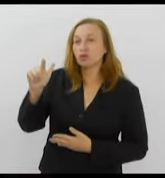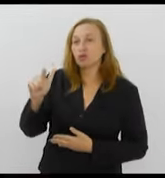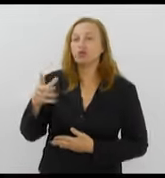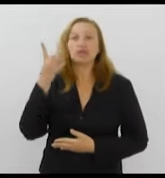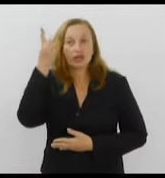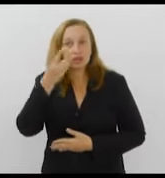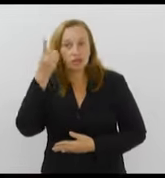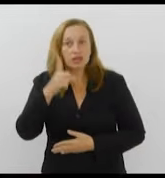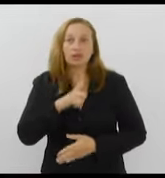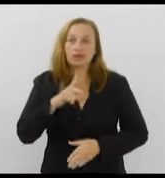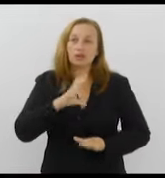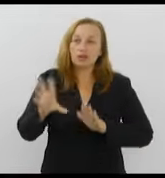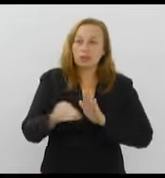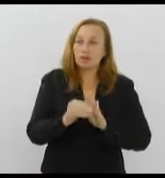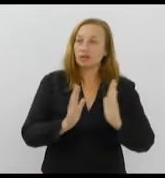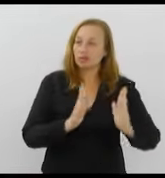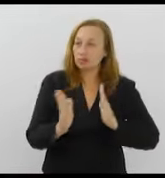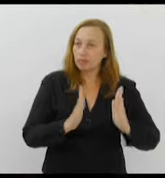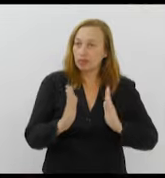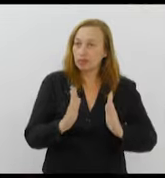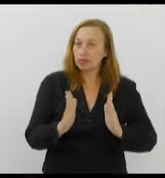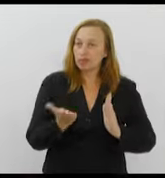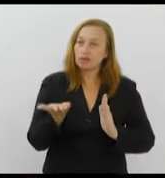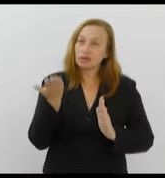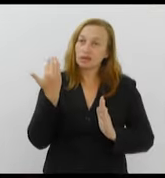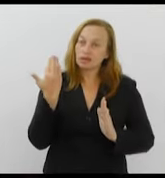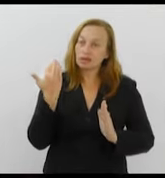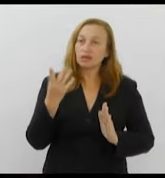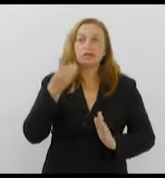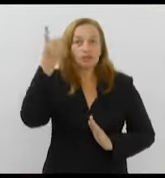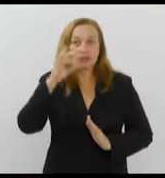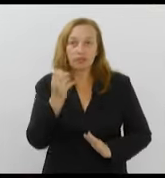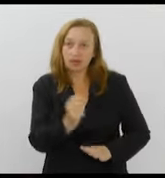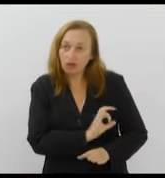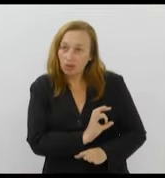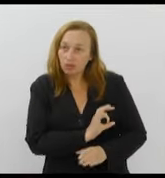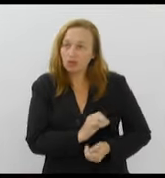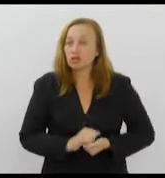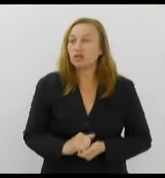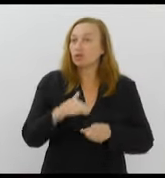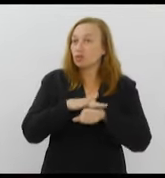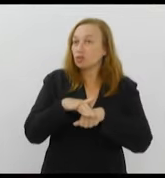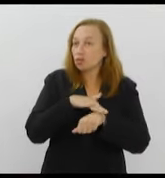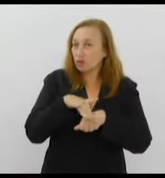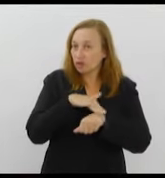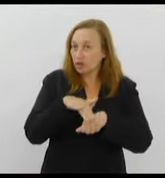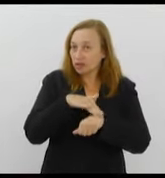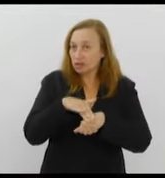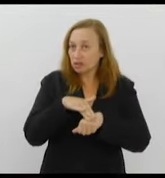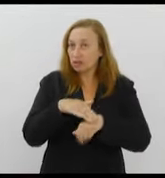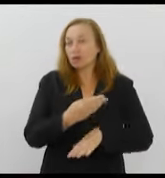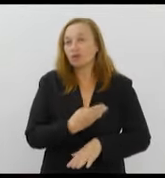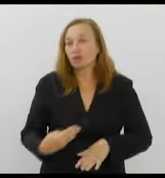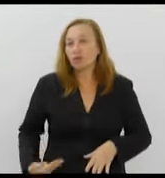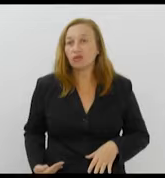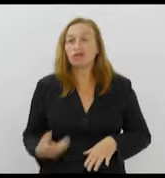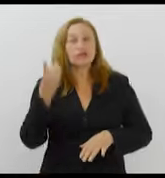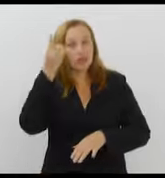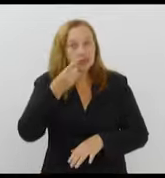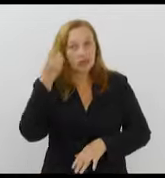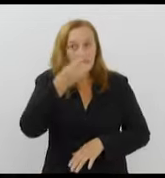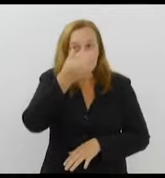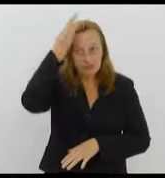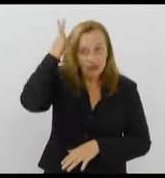prazos anteriores, como a deputada Marta Rocha, e dizer que numa conversa aqui pelo governo com o deputado Fred, com a